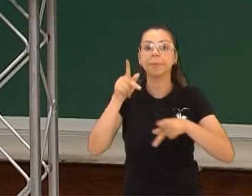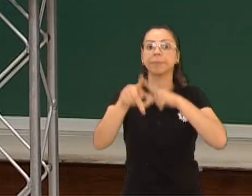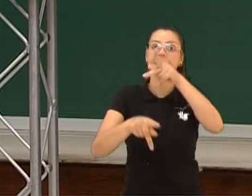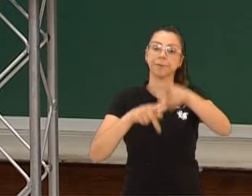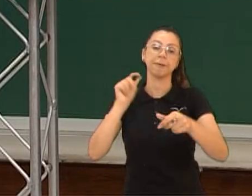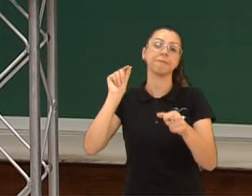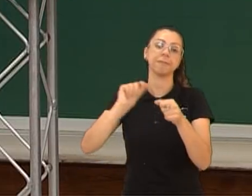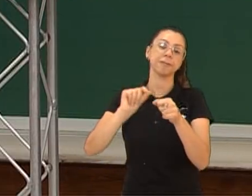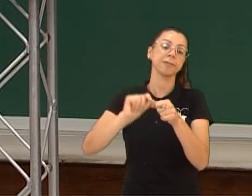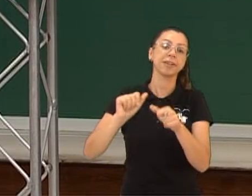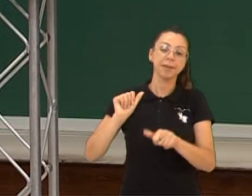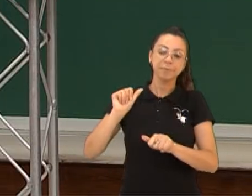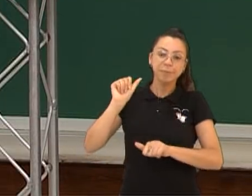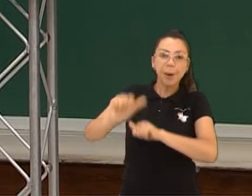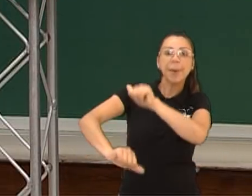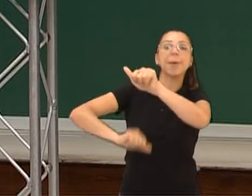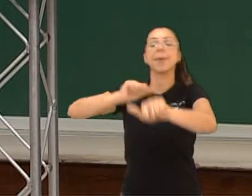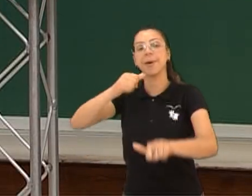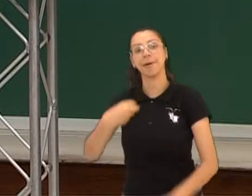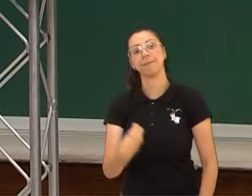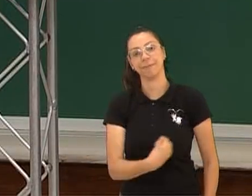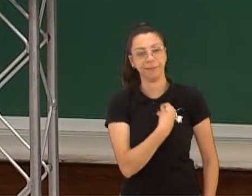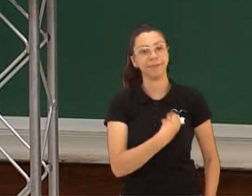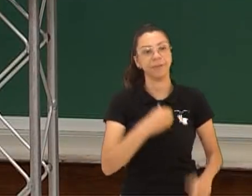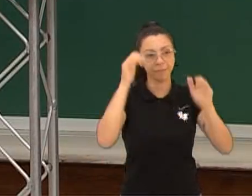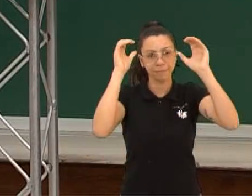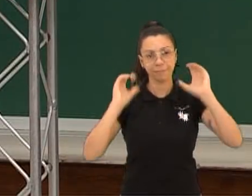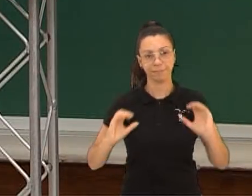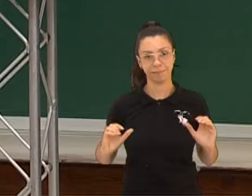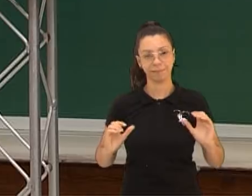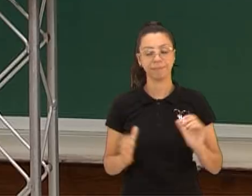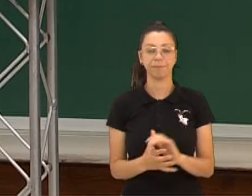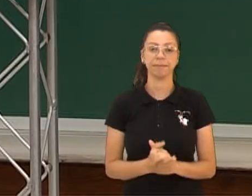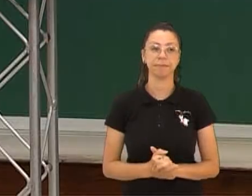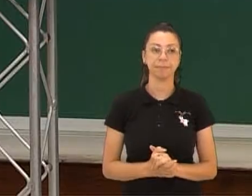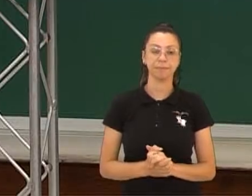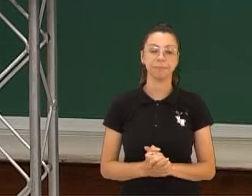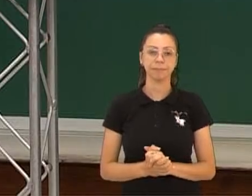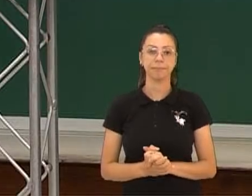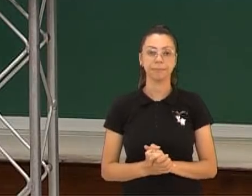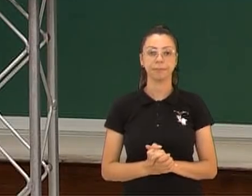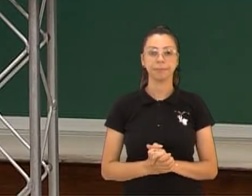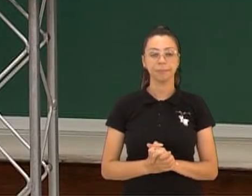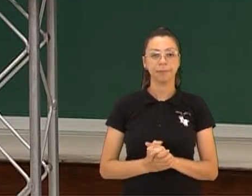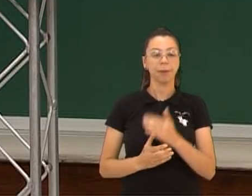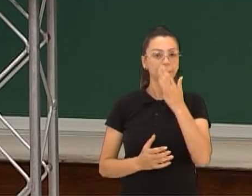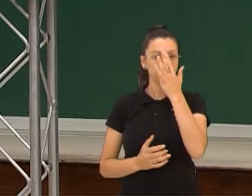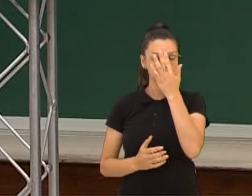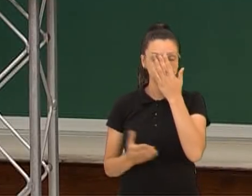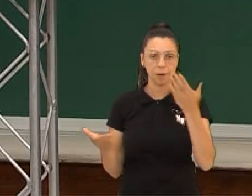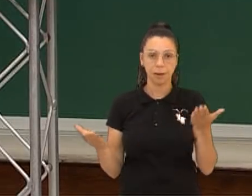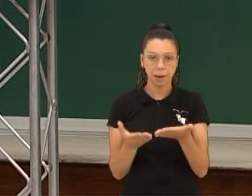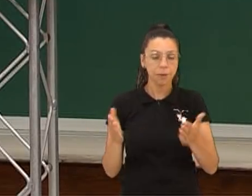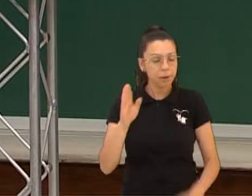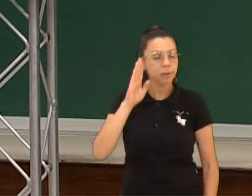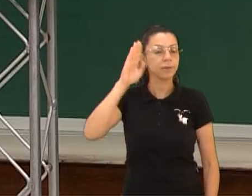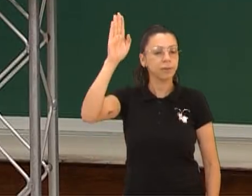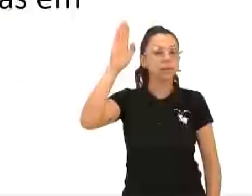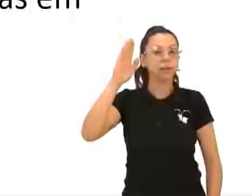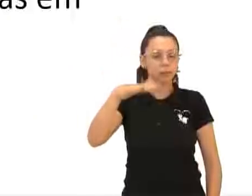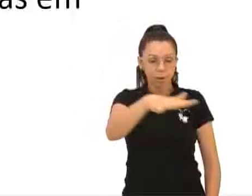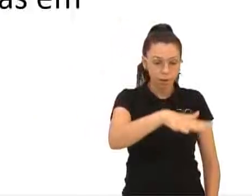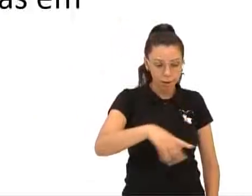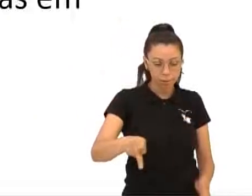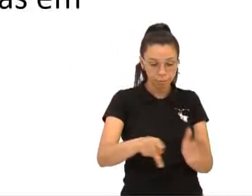quê? Transformar a vida do cidadão. Aí vamos diretamente agora para os setores da economia, vamos falar do